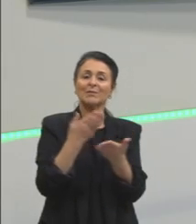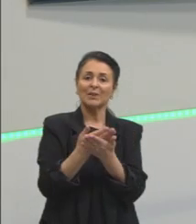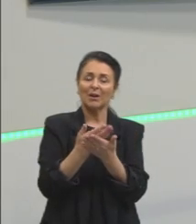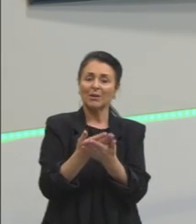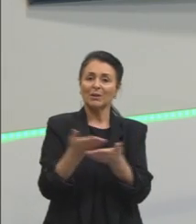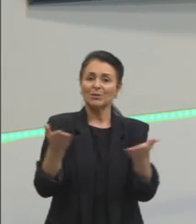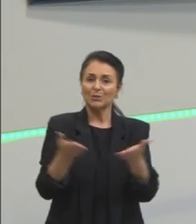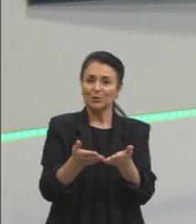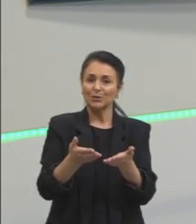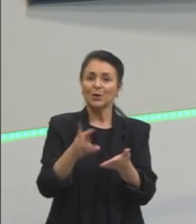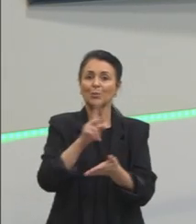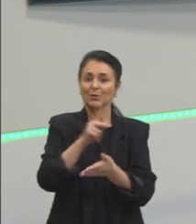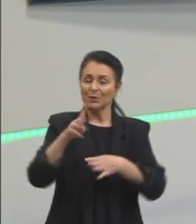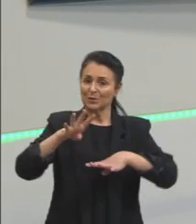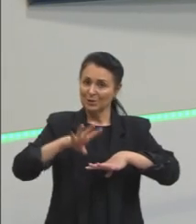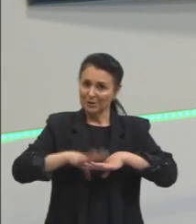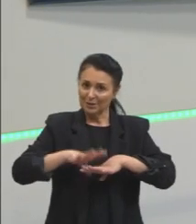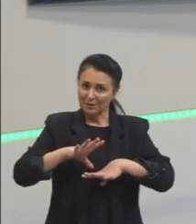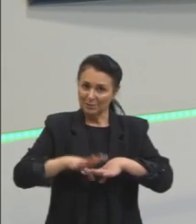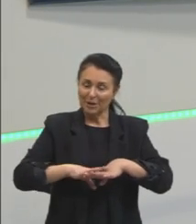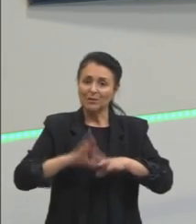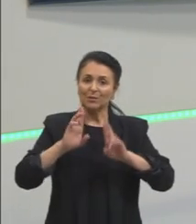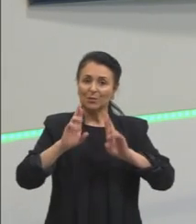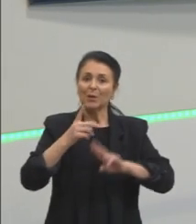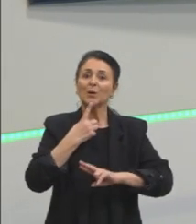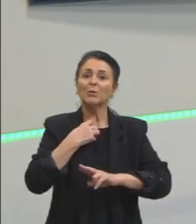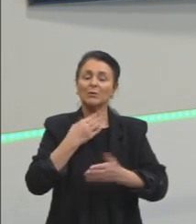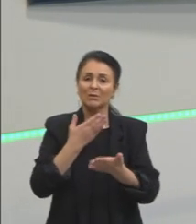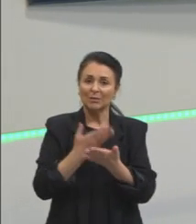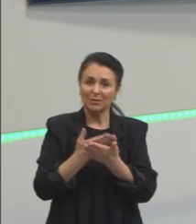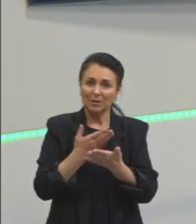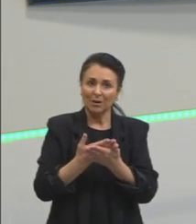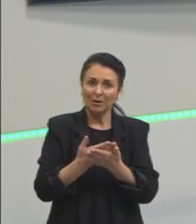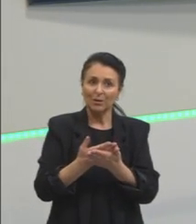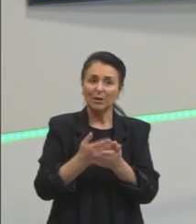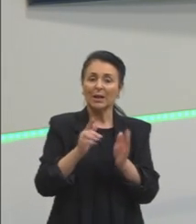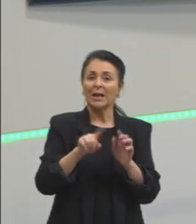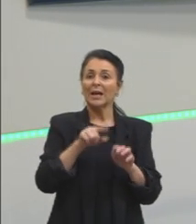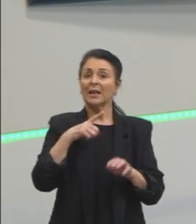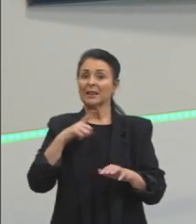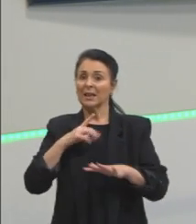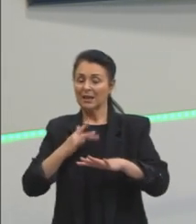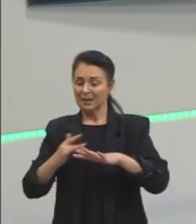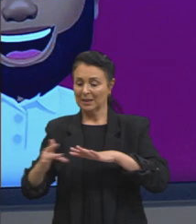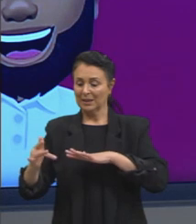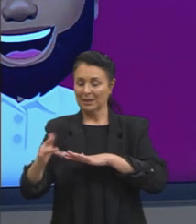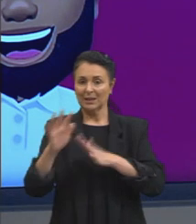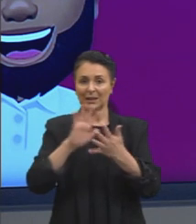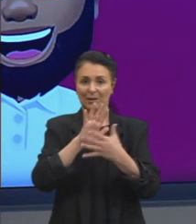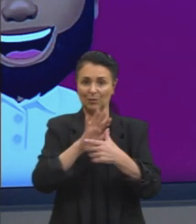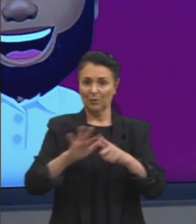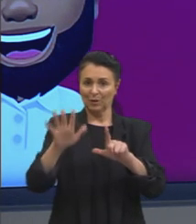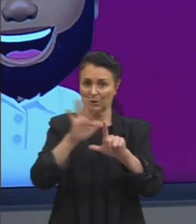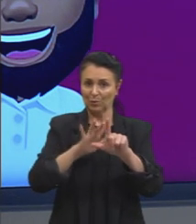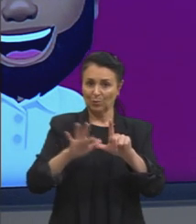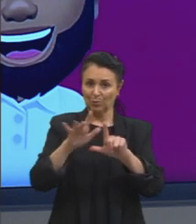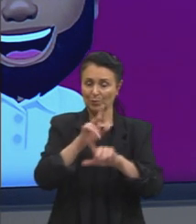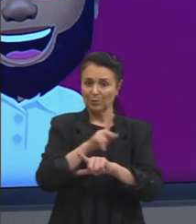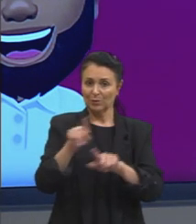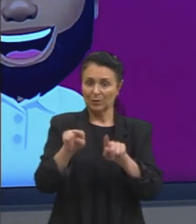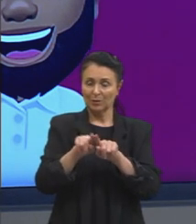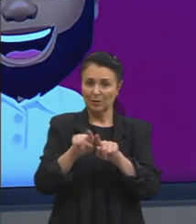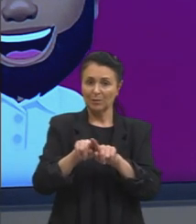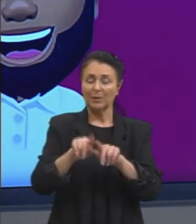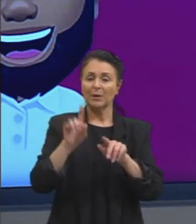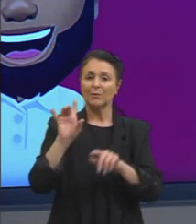a aula de hoje eu sou o professor Hidalgo espero que vocês tenham gostado aqui ao lado ainda segue meu QR Code como eu falei no começo da aula